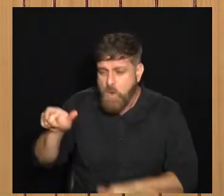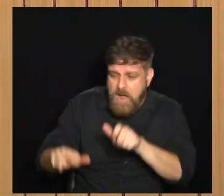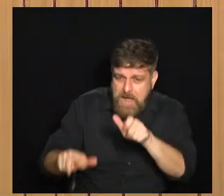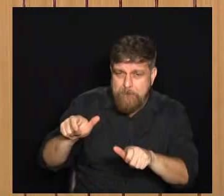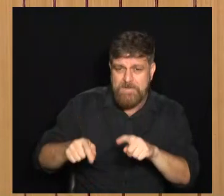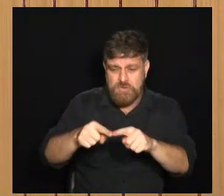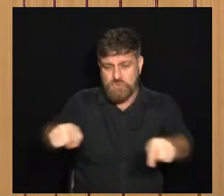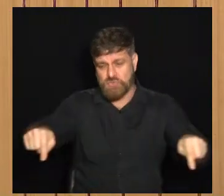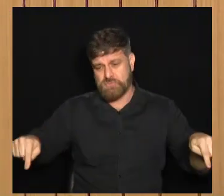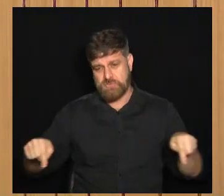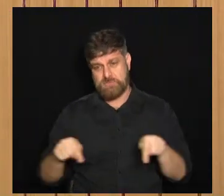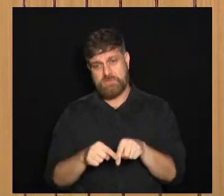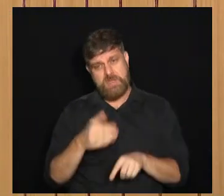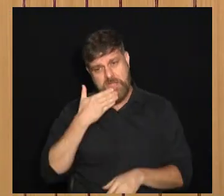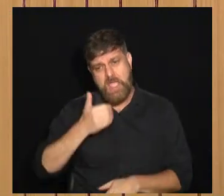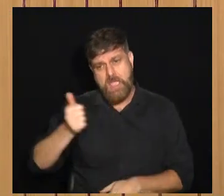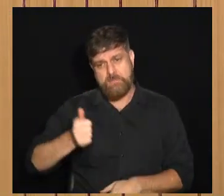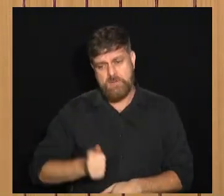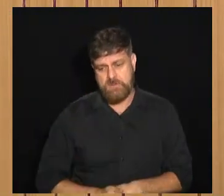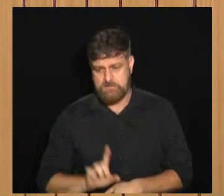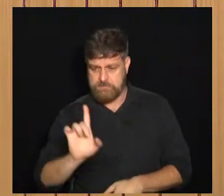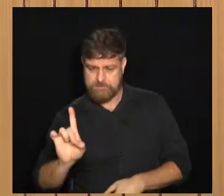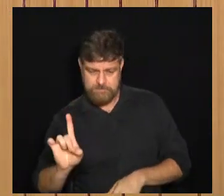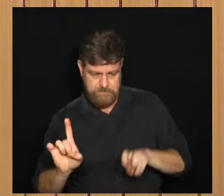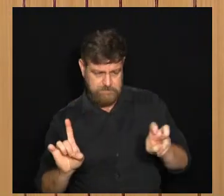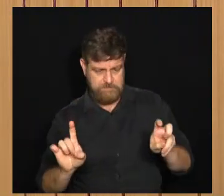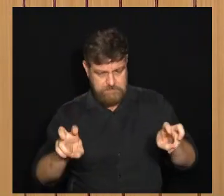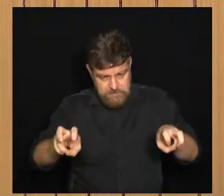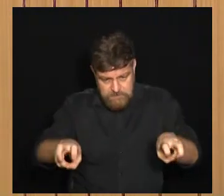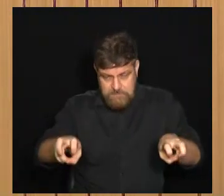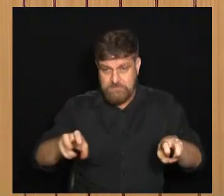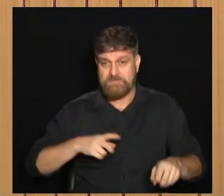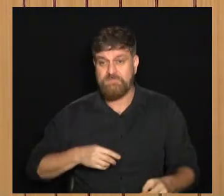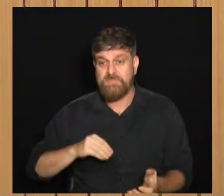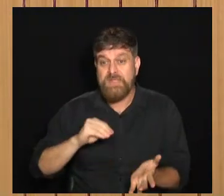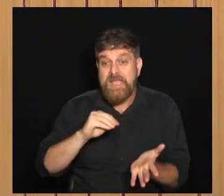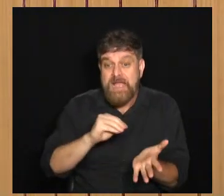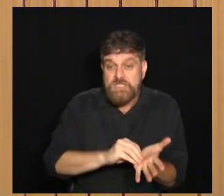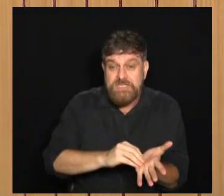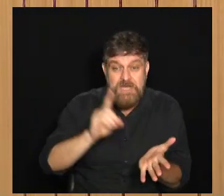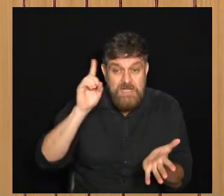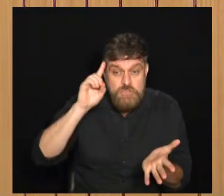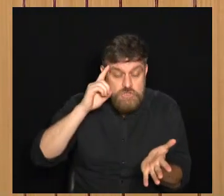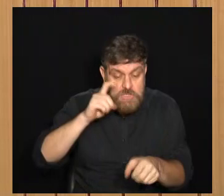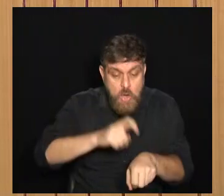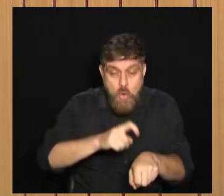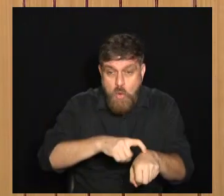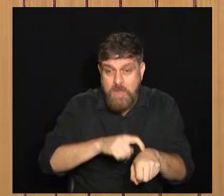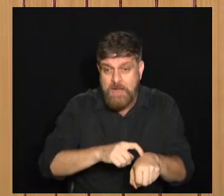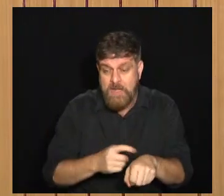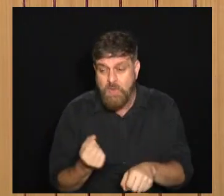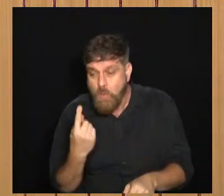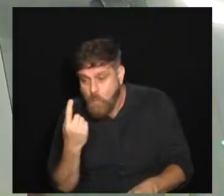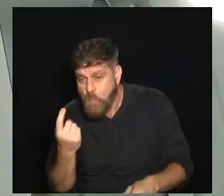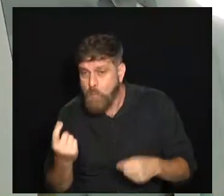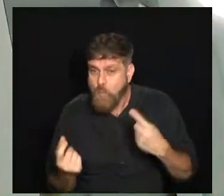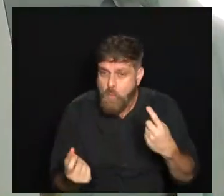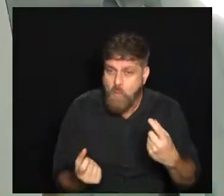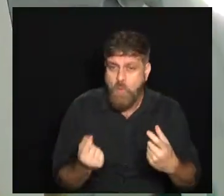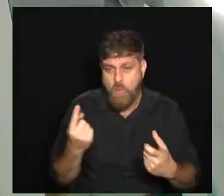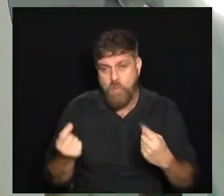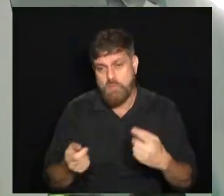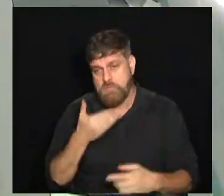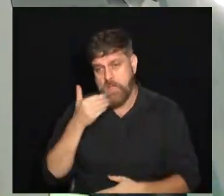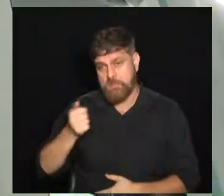mesmo ambiente, melhor. Então, se for possível, agendar cliente por vez seria o mais recomendável. É